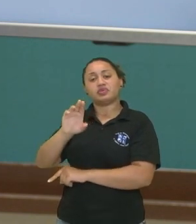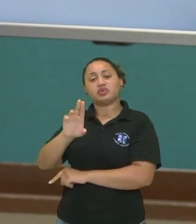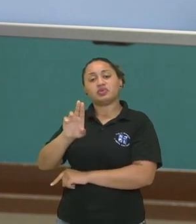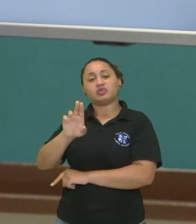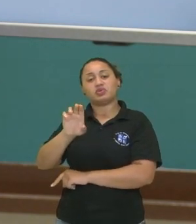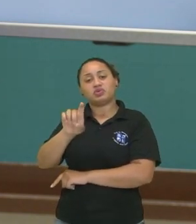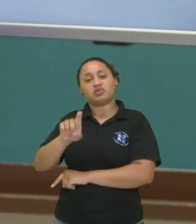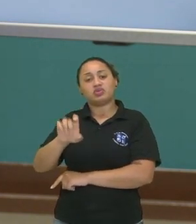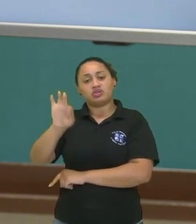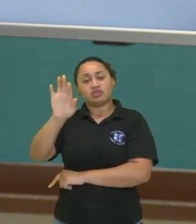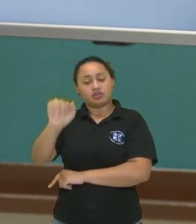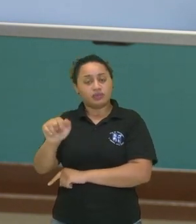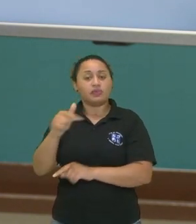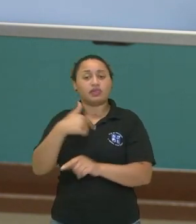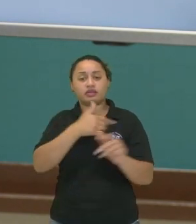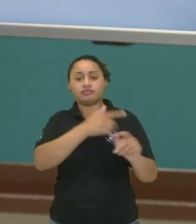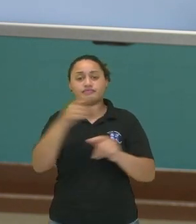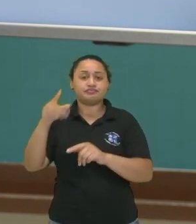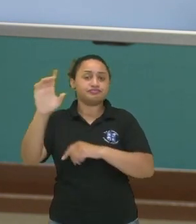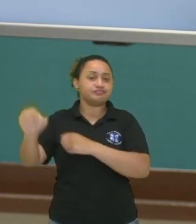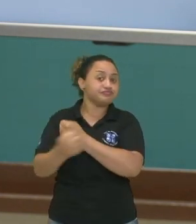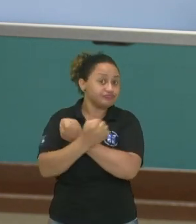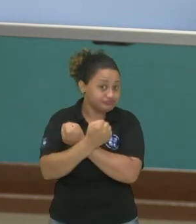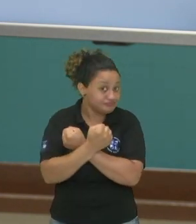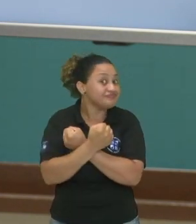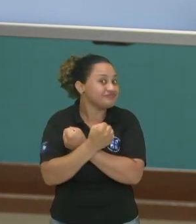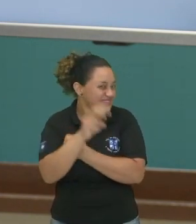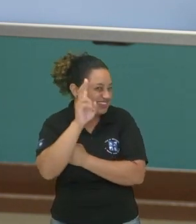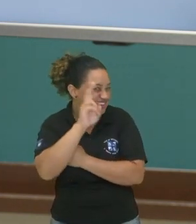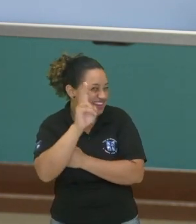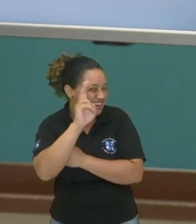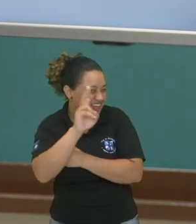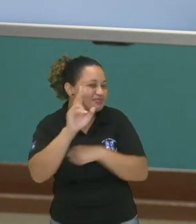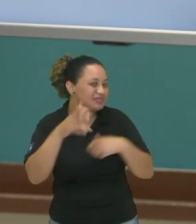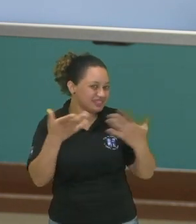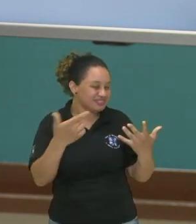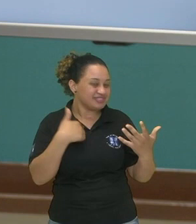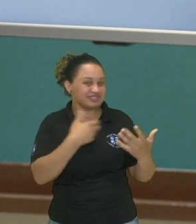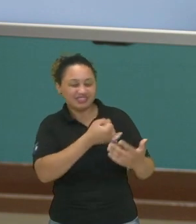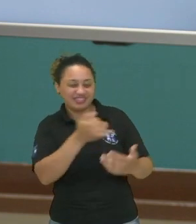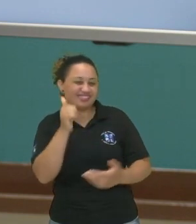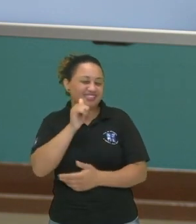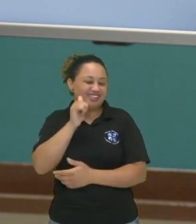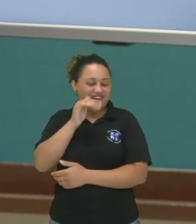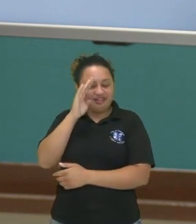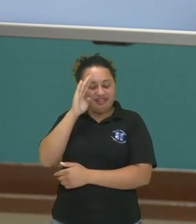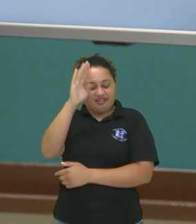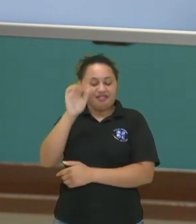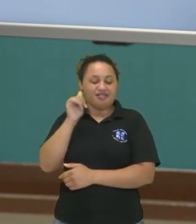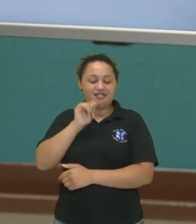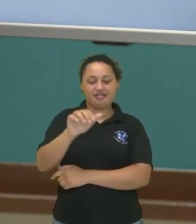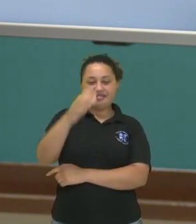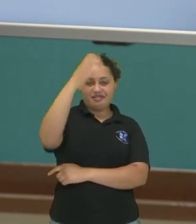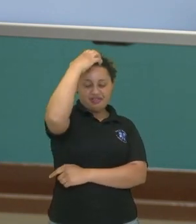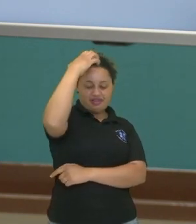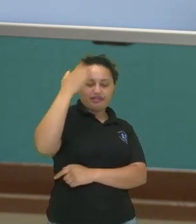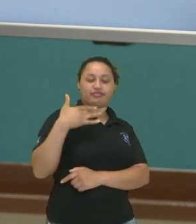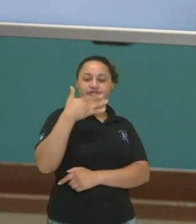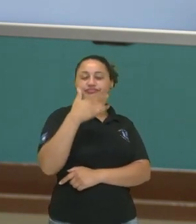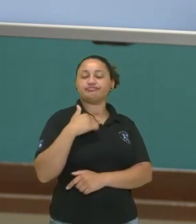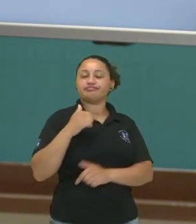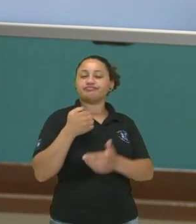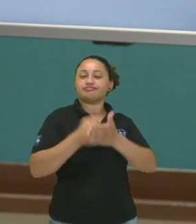vizinho, inclusive, dos egípcios, Wakanda Forever, eu sei disso, as Candaces, as rainhas guerreiras